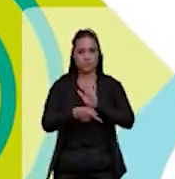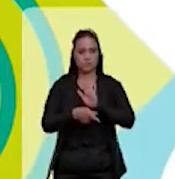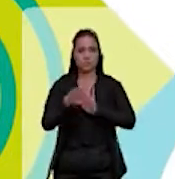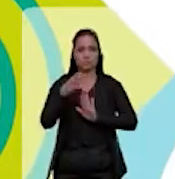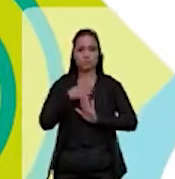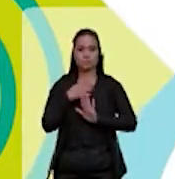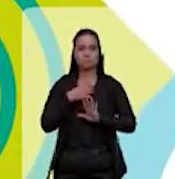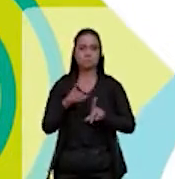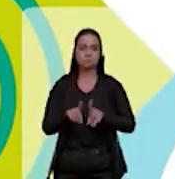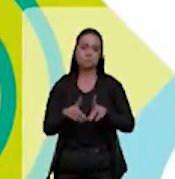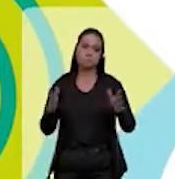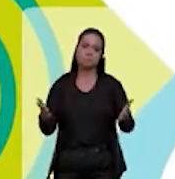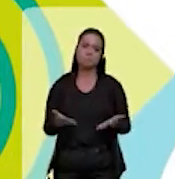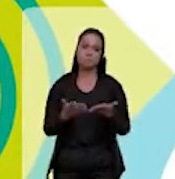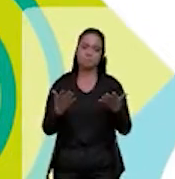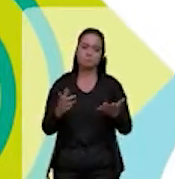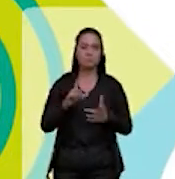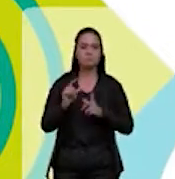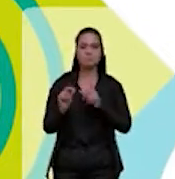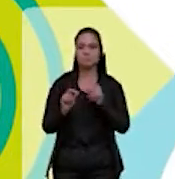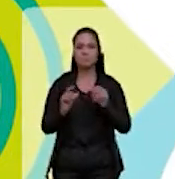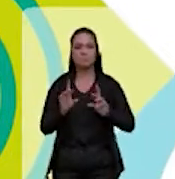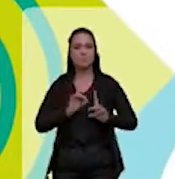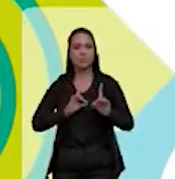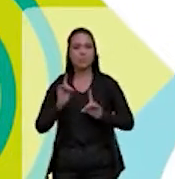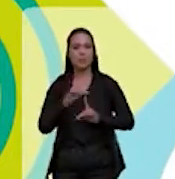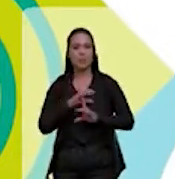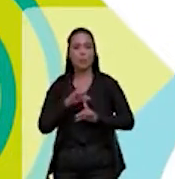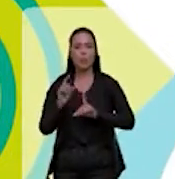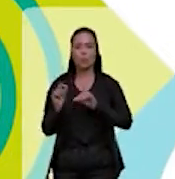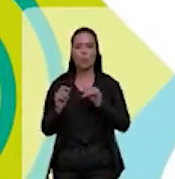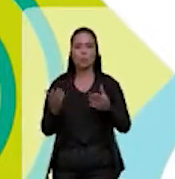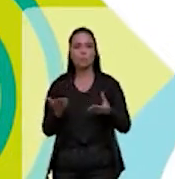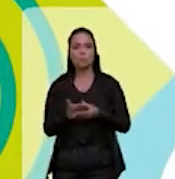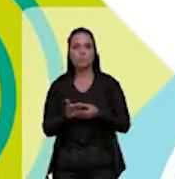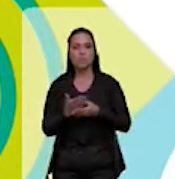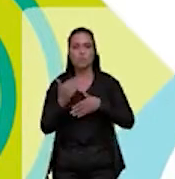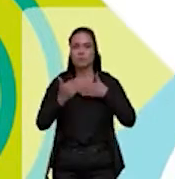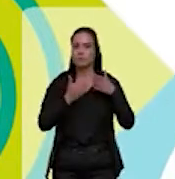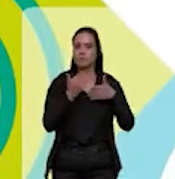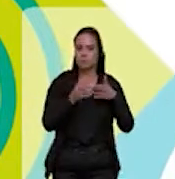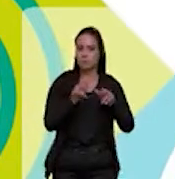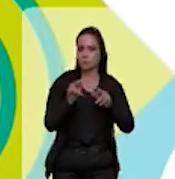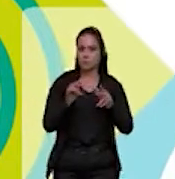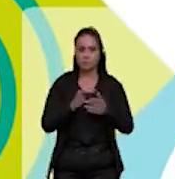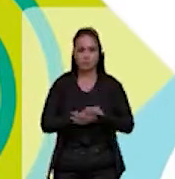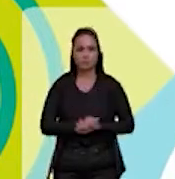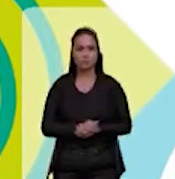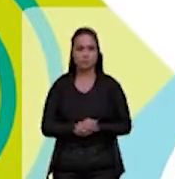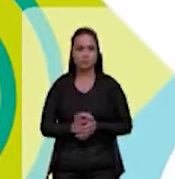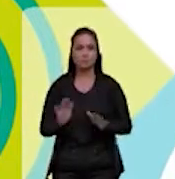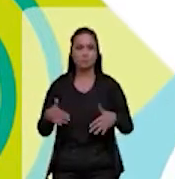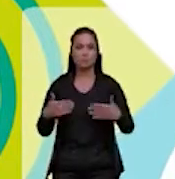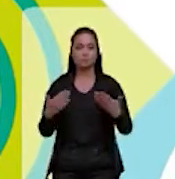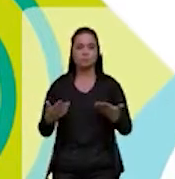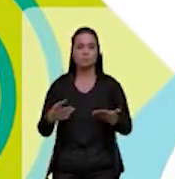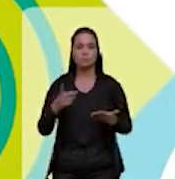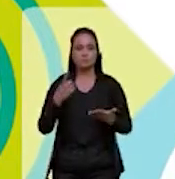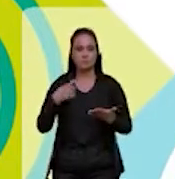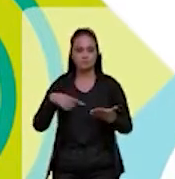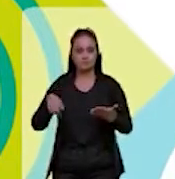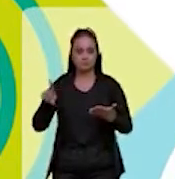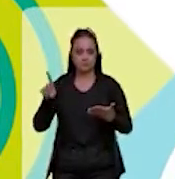forma de também talvez estimular outros diálogos outros processos semelhantes a esse então eu